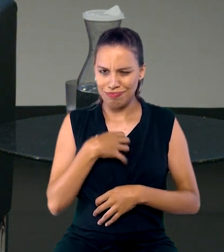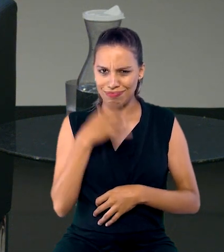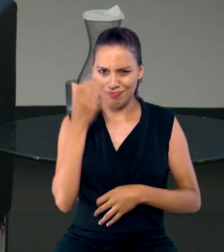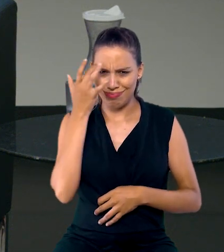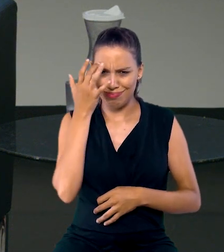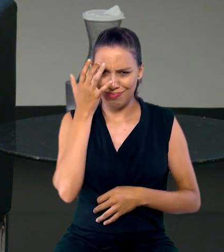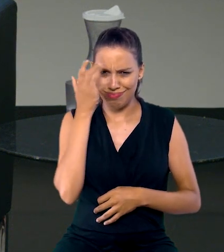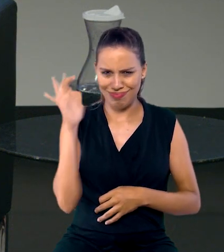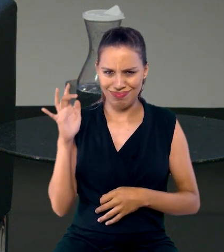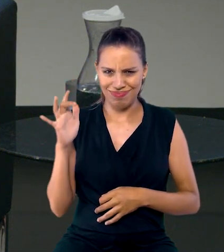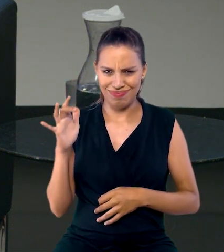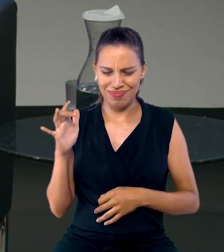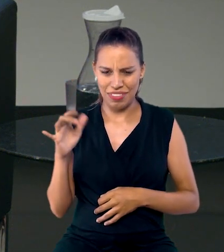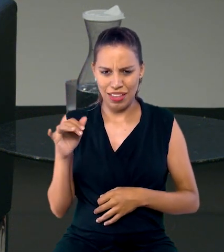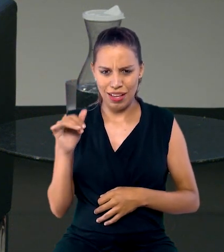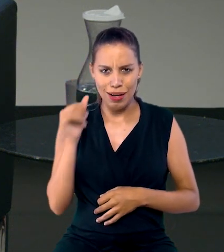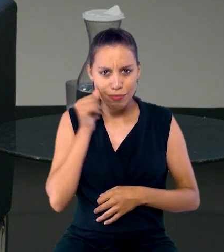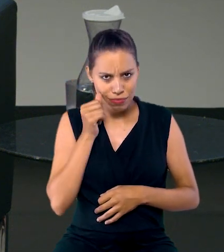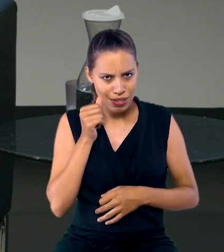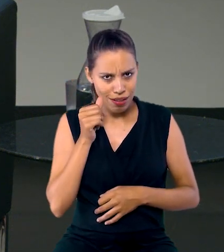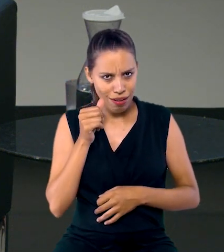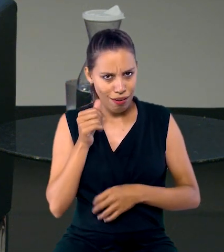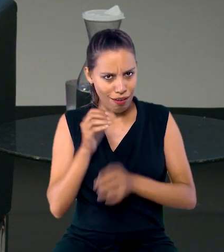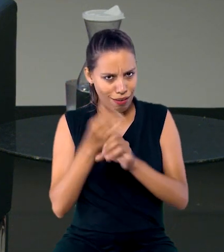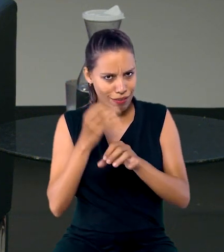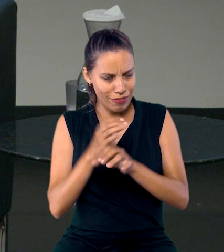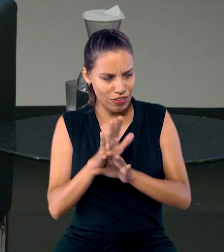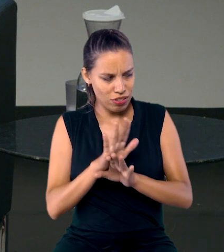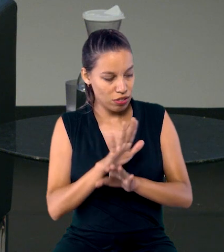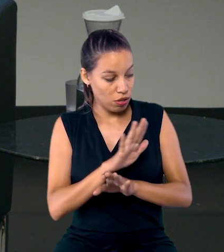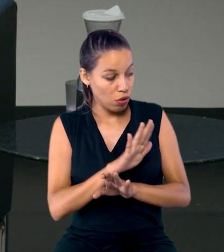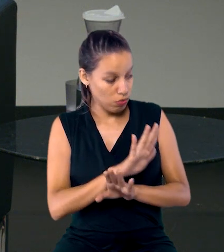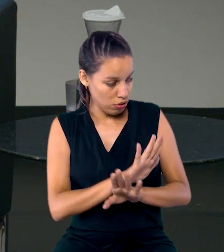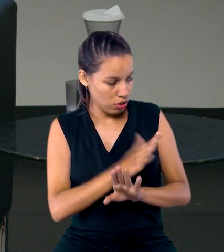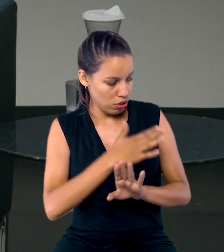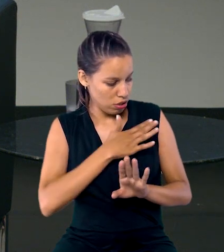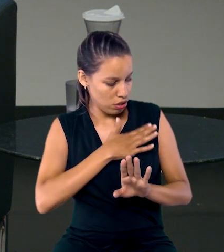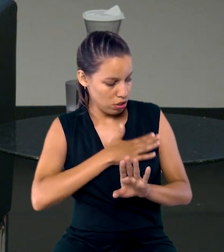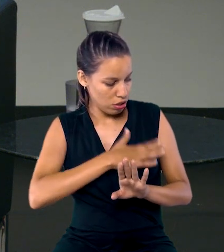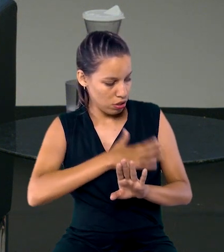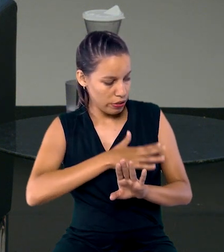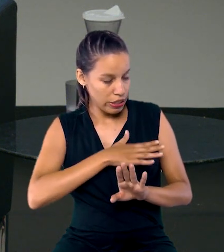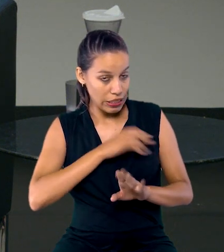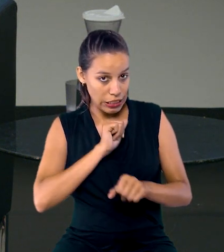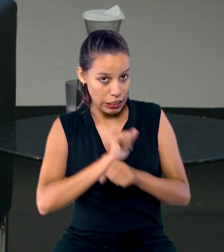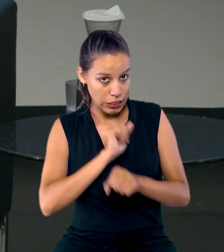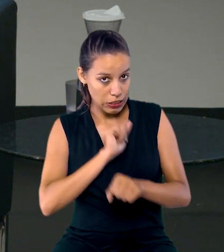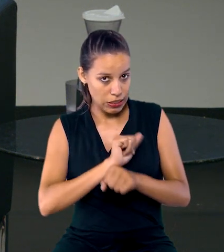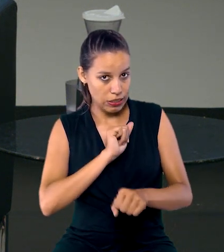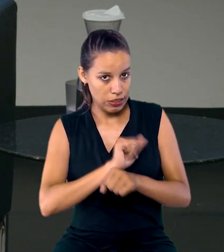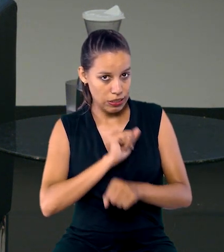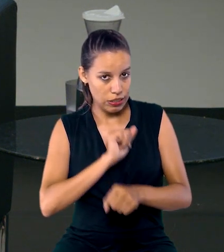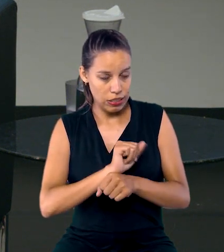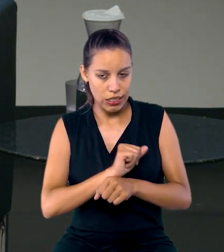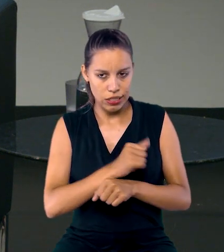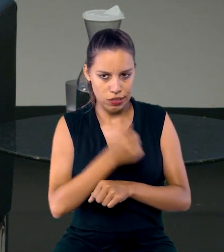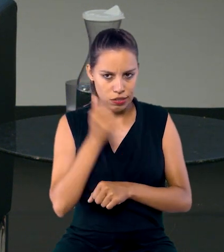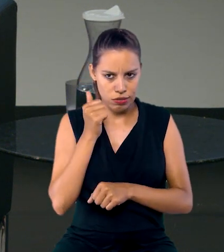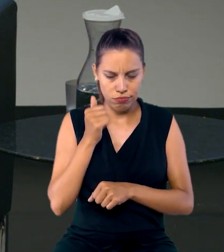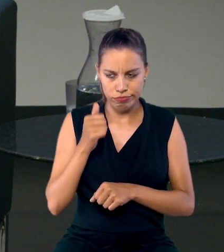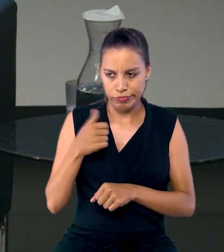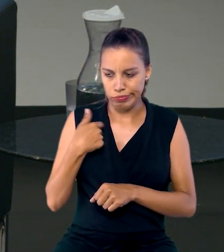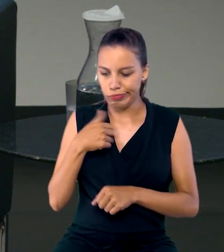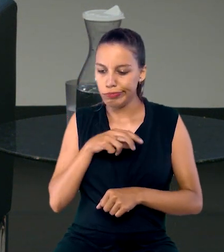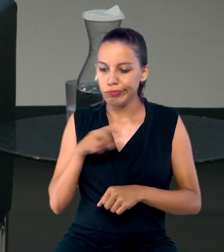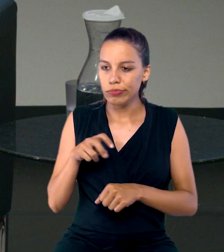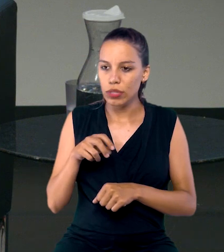assim estranha. E aí ela disse, espera, fica quieta e espera. E aí a gente esperou.